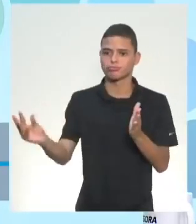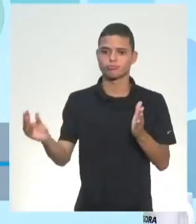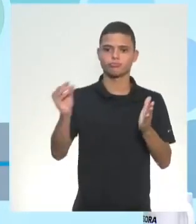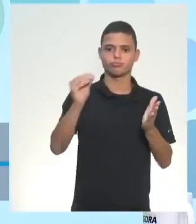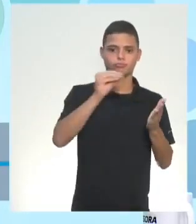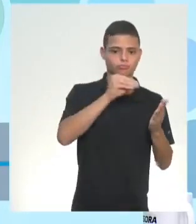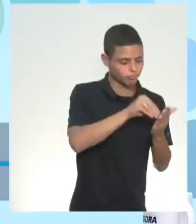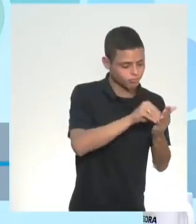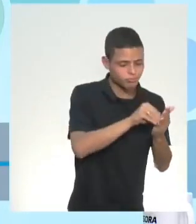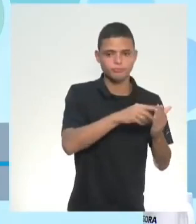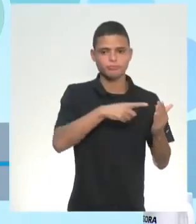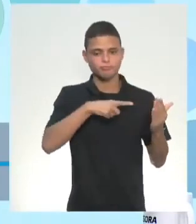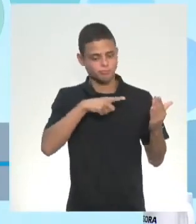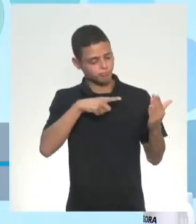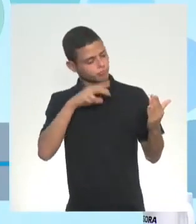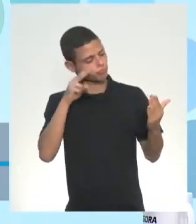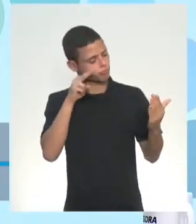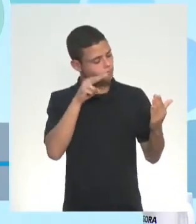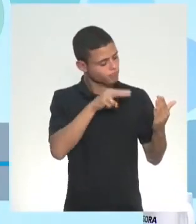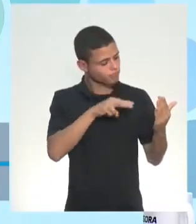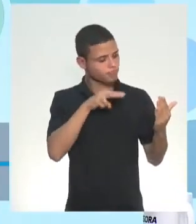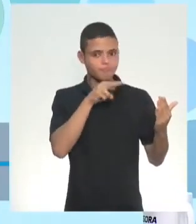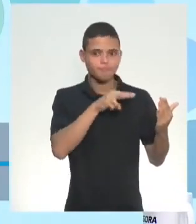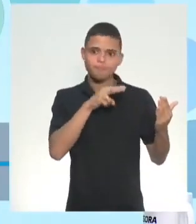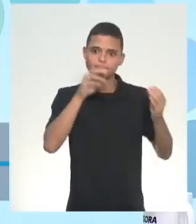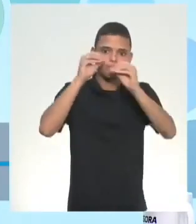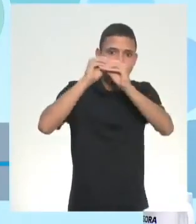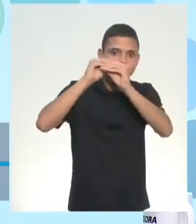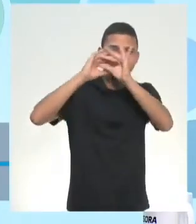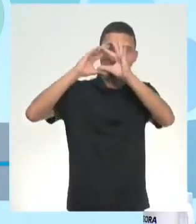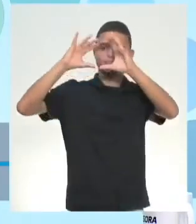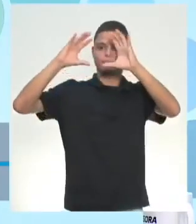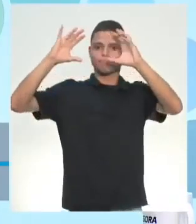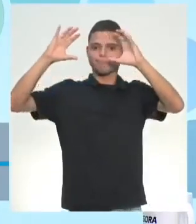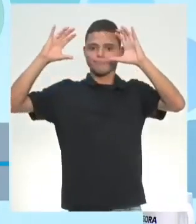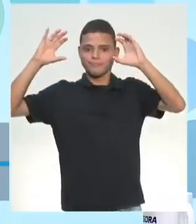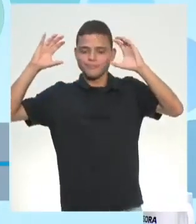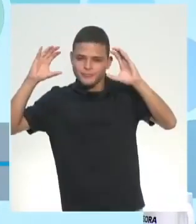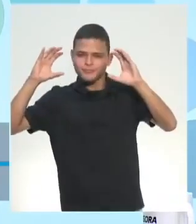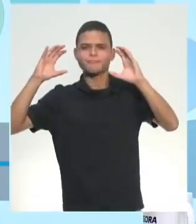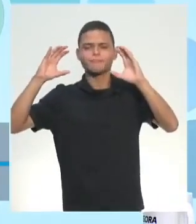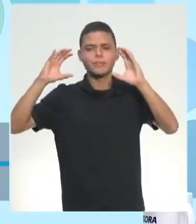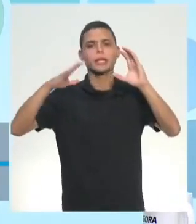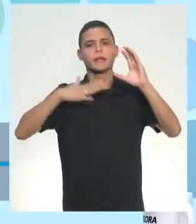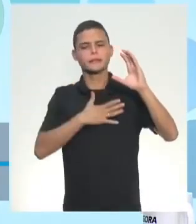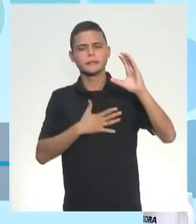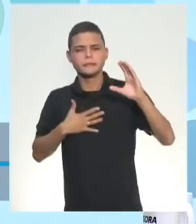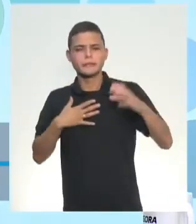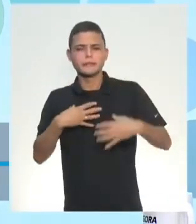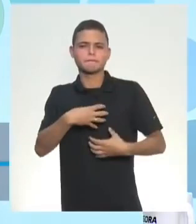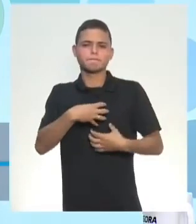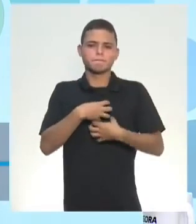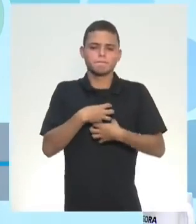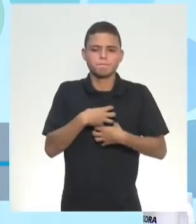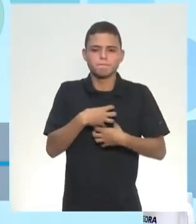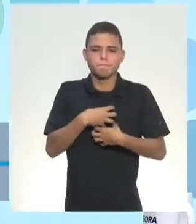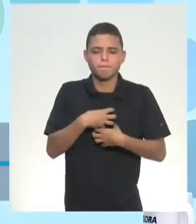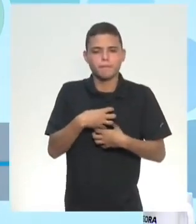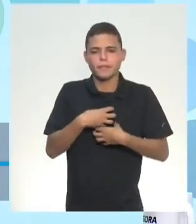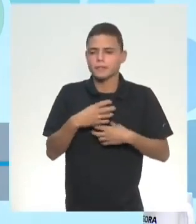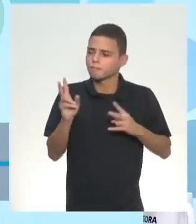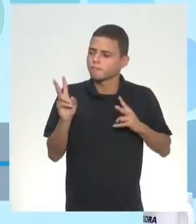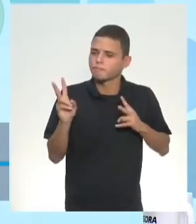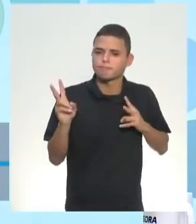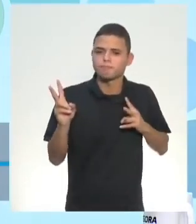mas trazer você para dentro daquela história. Pelo menos eu sentia, né,